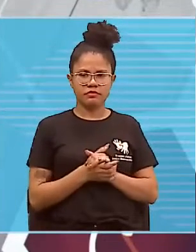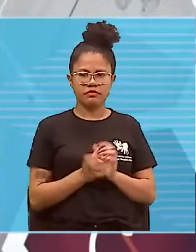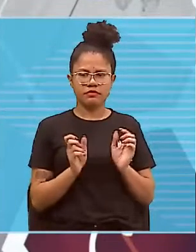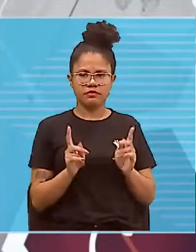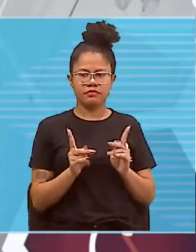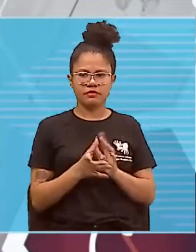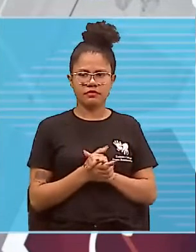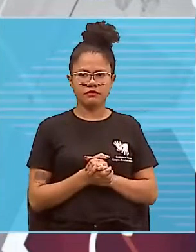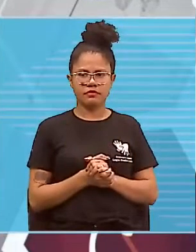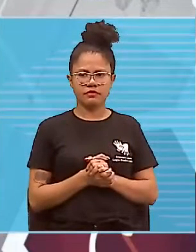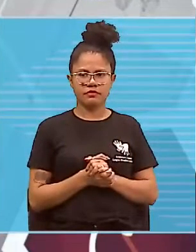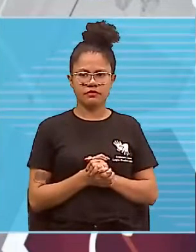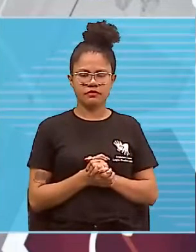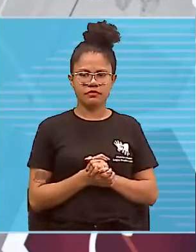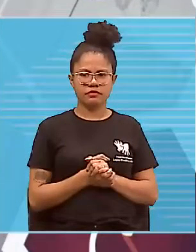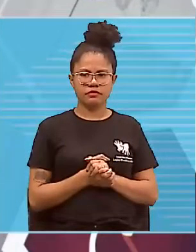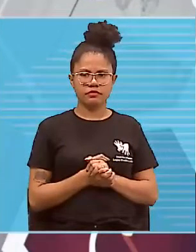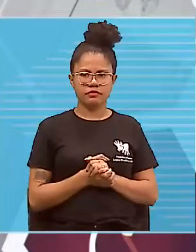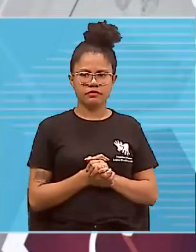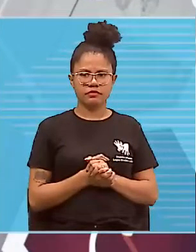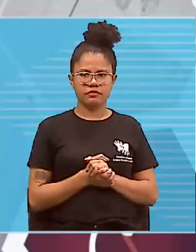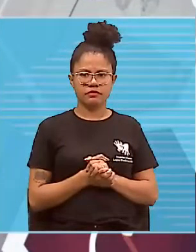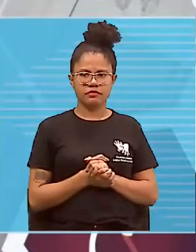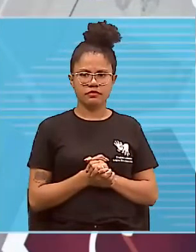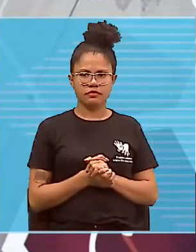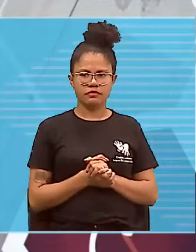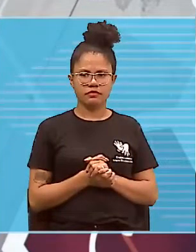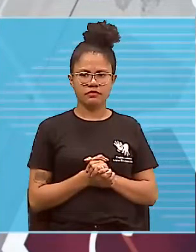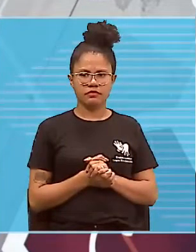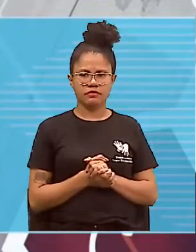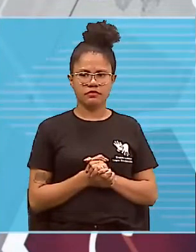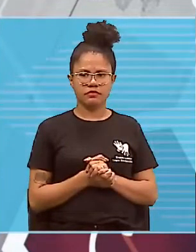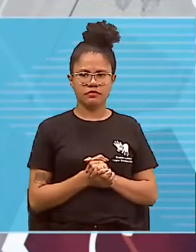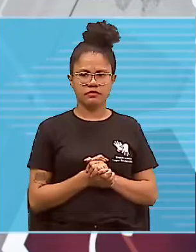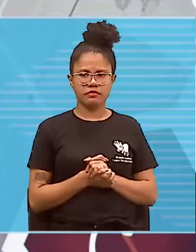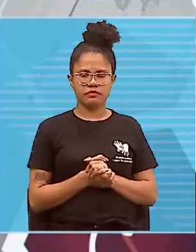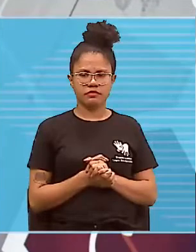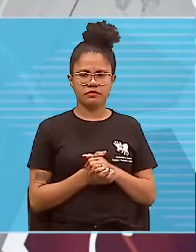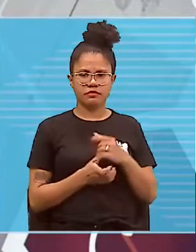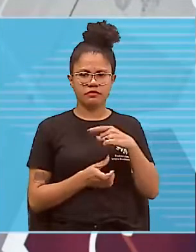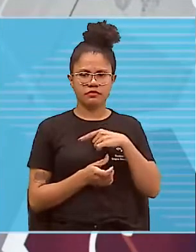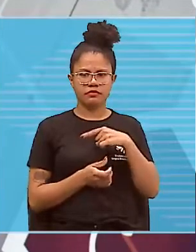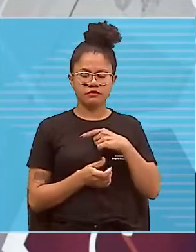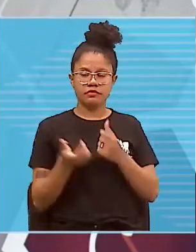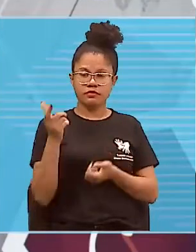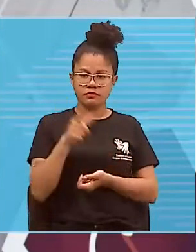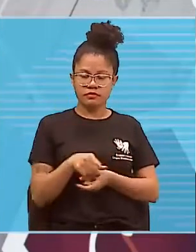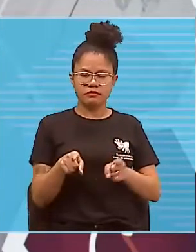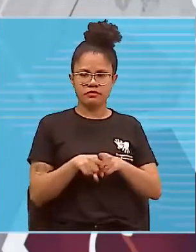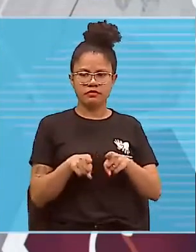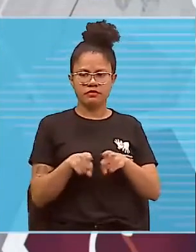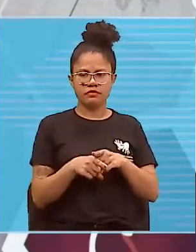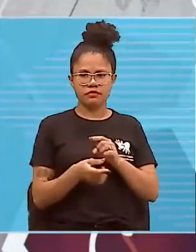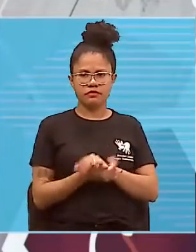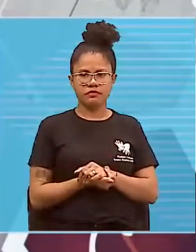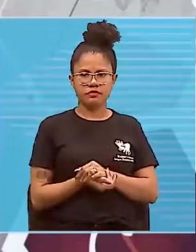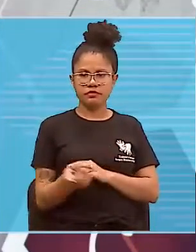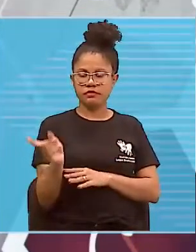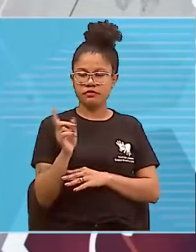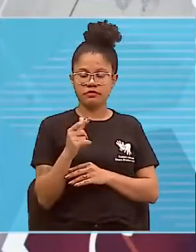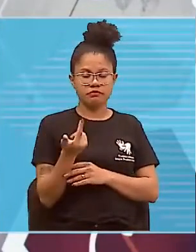Porém porém porém existem outros fenômenos que não são